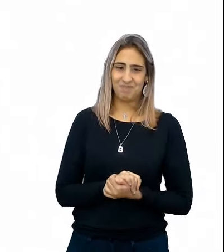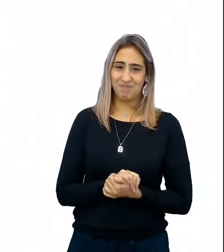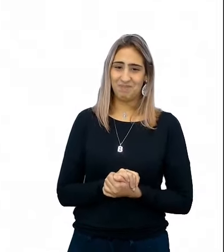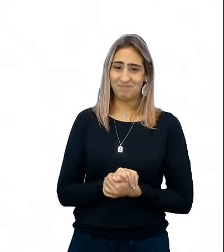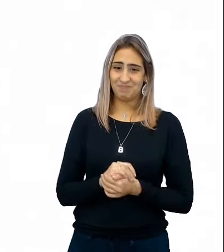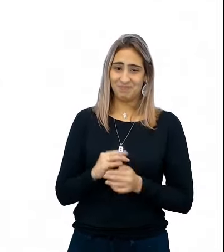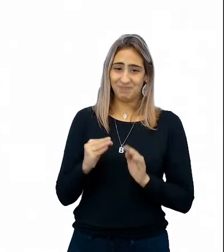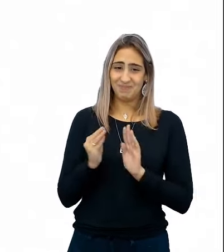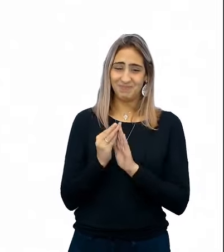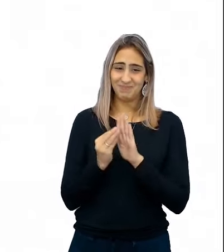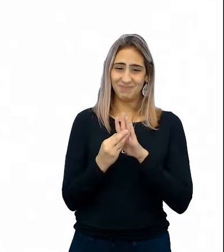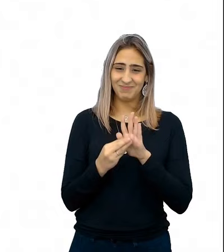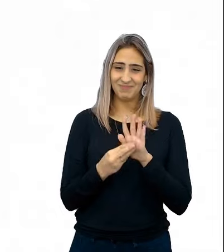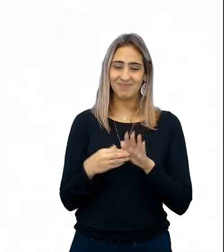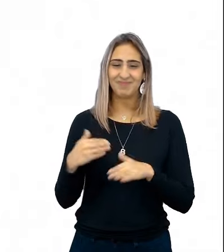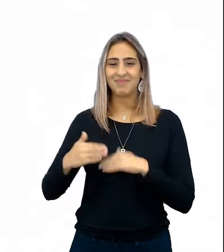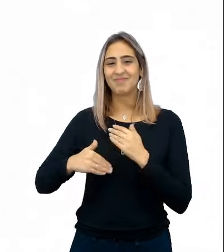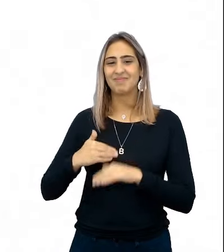6.